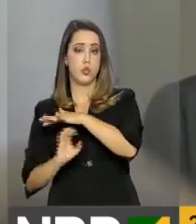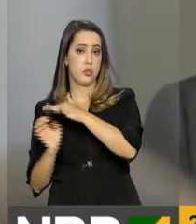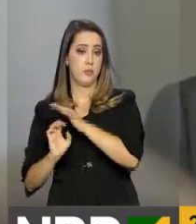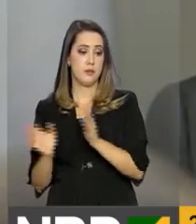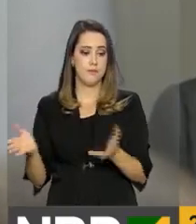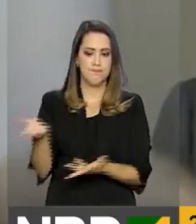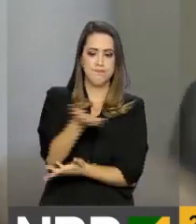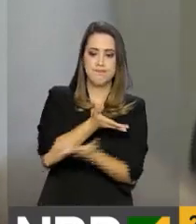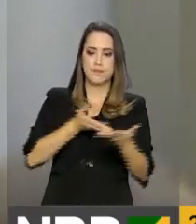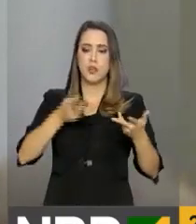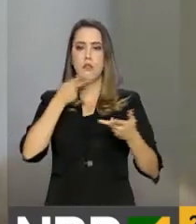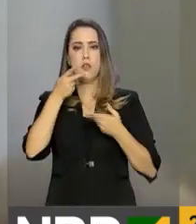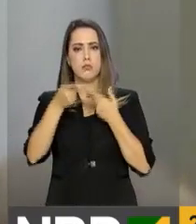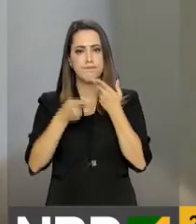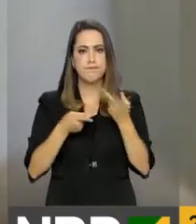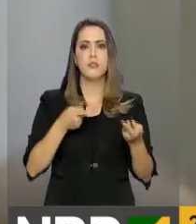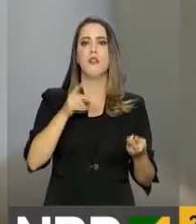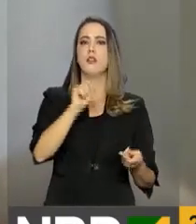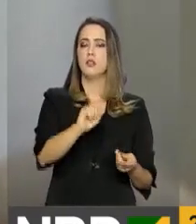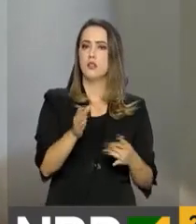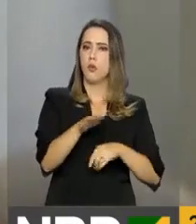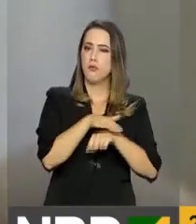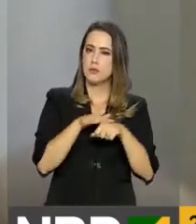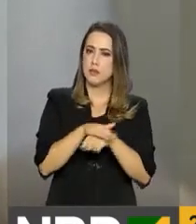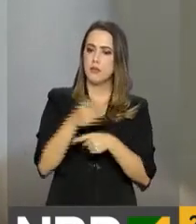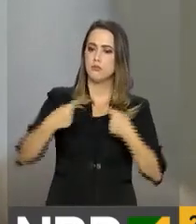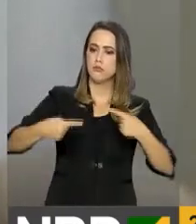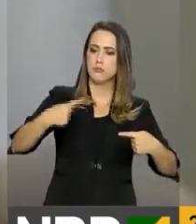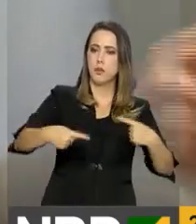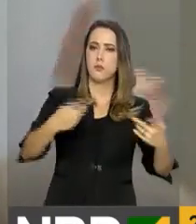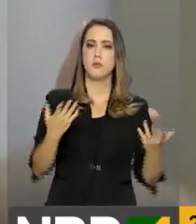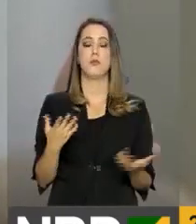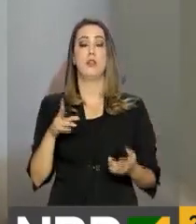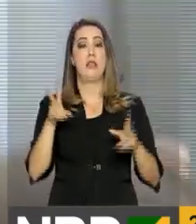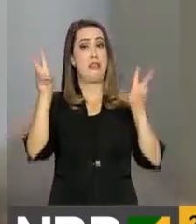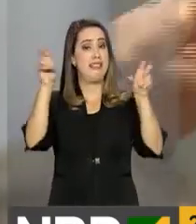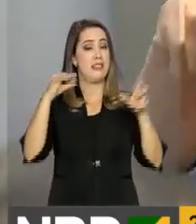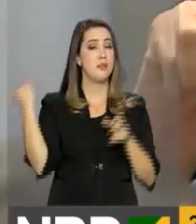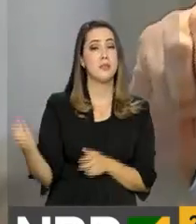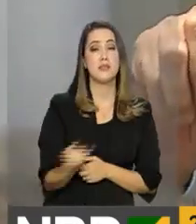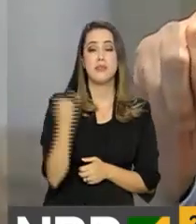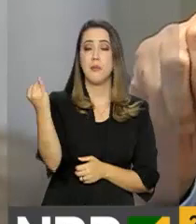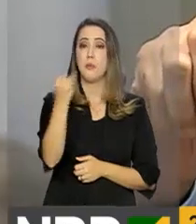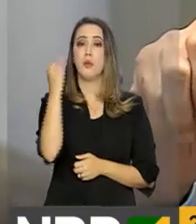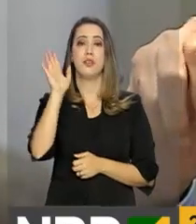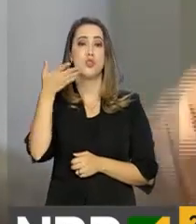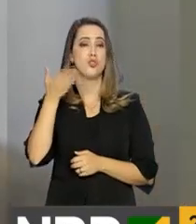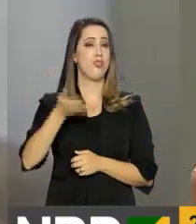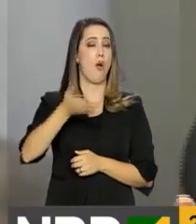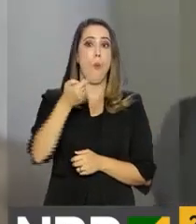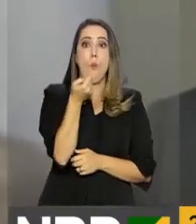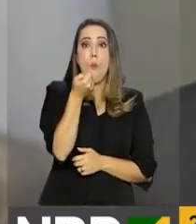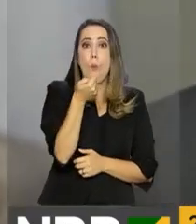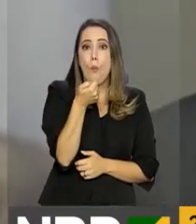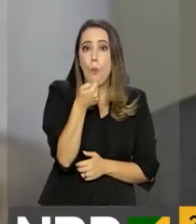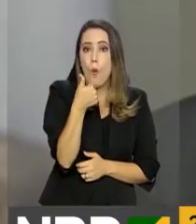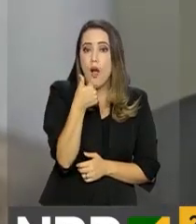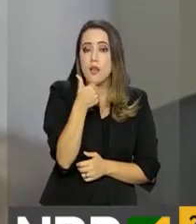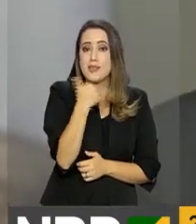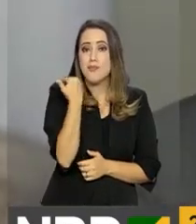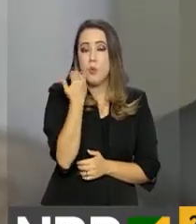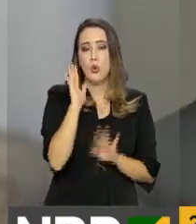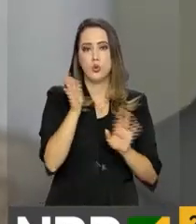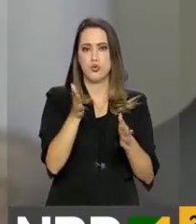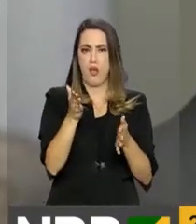apoio do Congresso Nacional. Temas que estavam quase sepultados há muito tempo, como a terceirização, que é uma coisa dos tempos